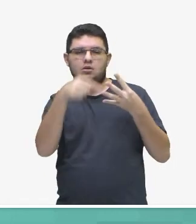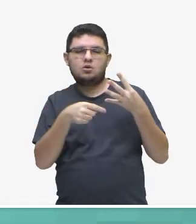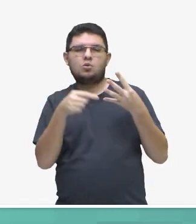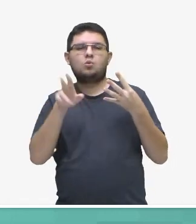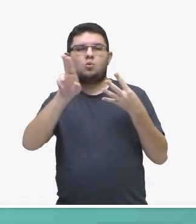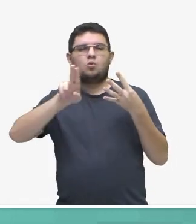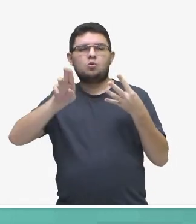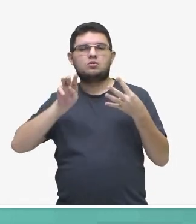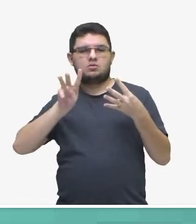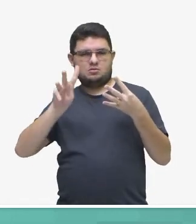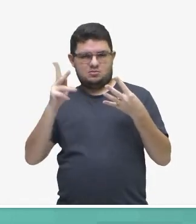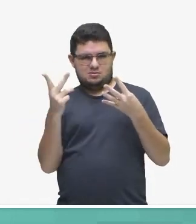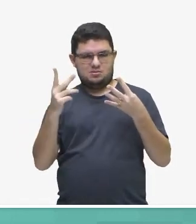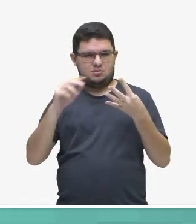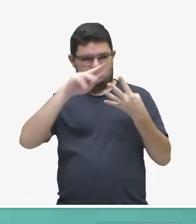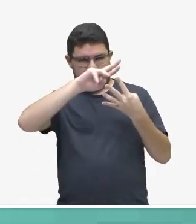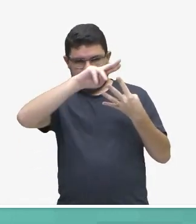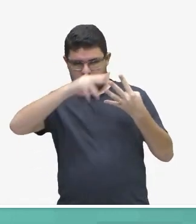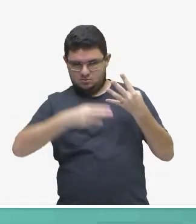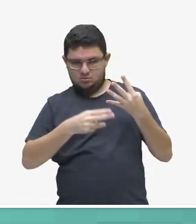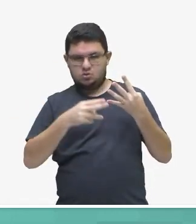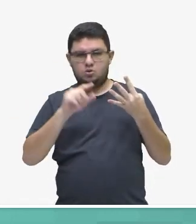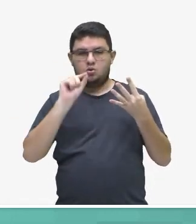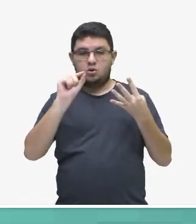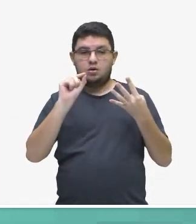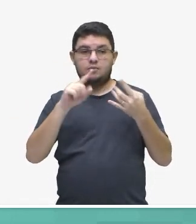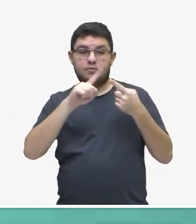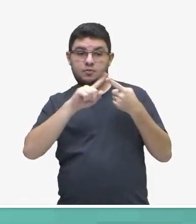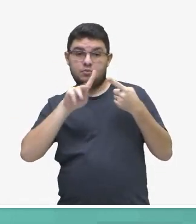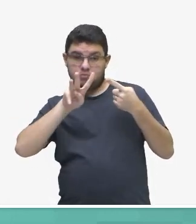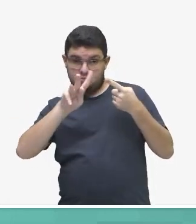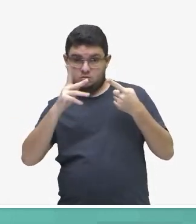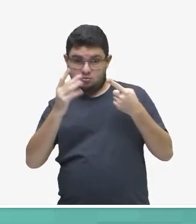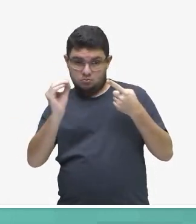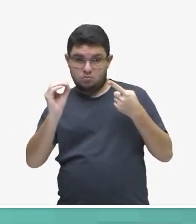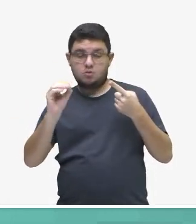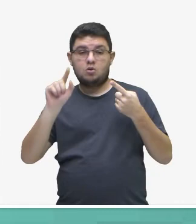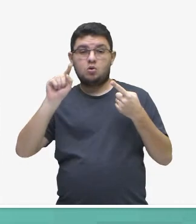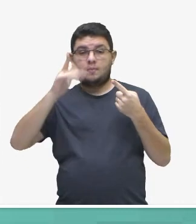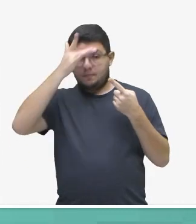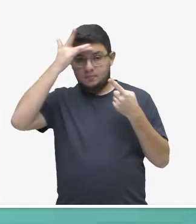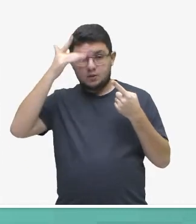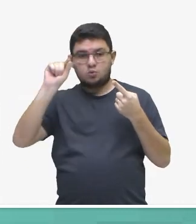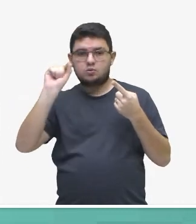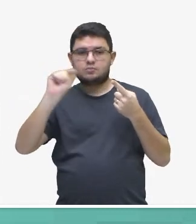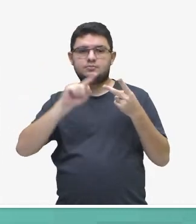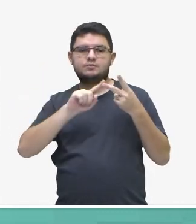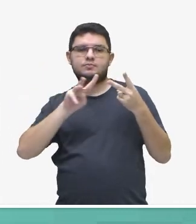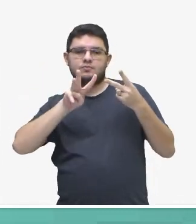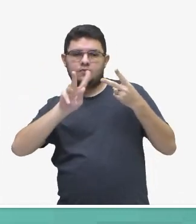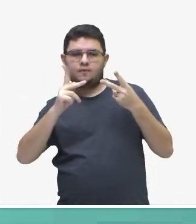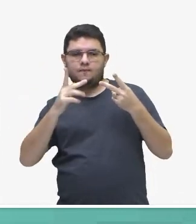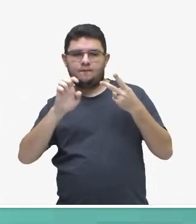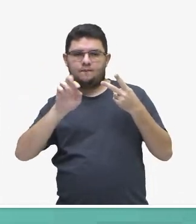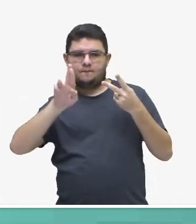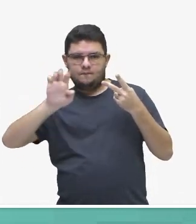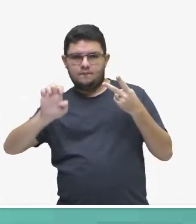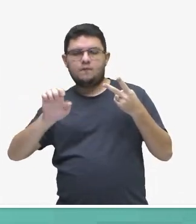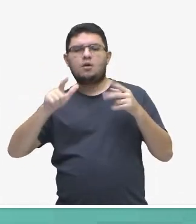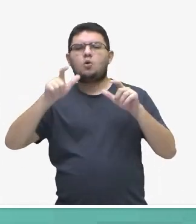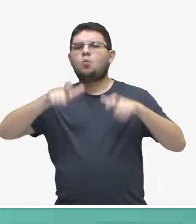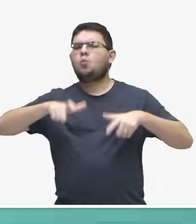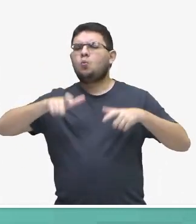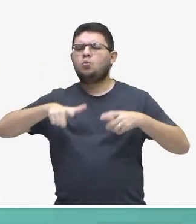words, eu quero saber, quando eu uso who, quem é ou com quem. Where, onde, né? Aquilo acontece, aquela